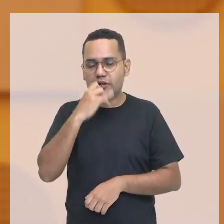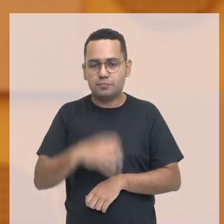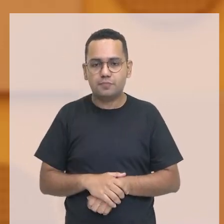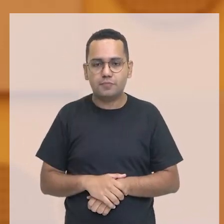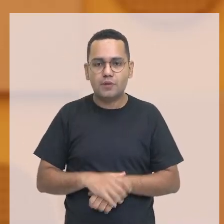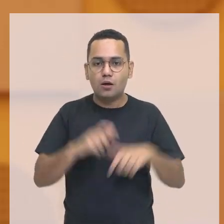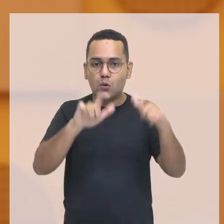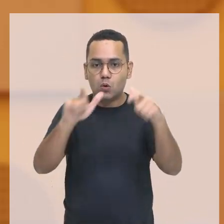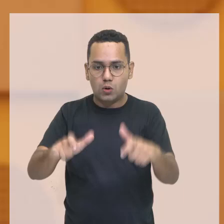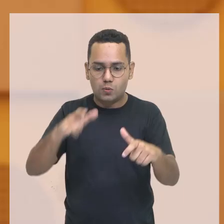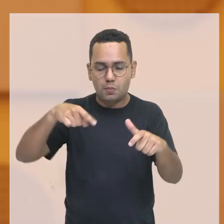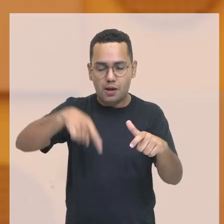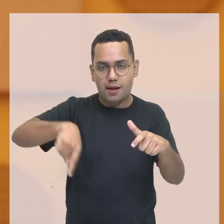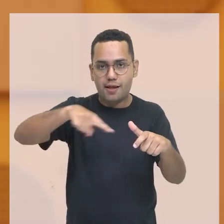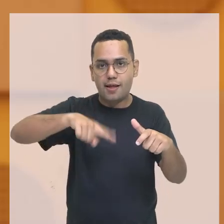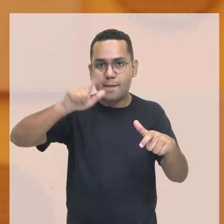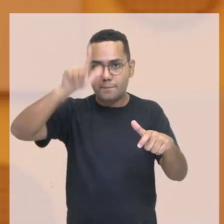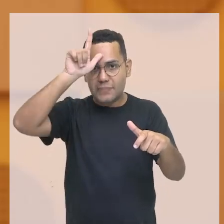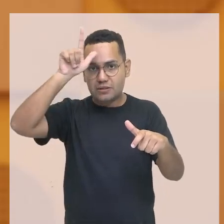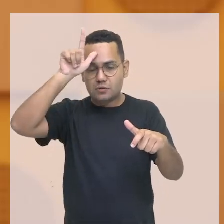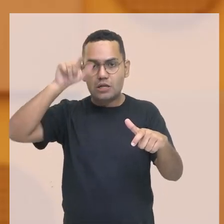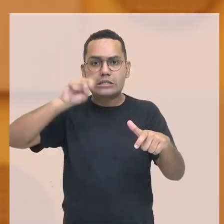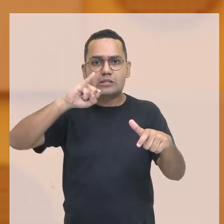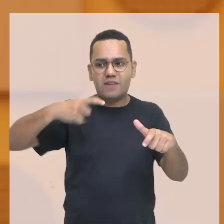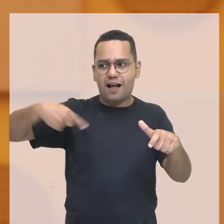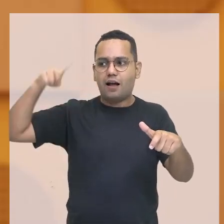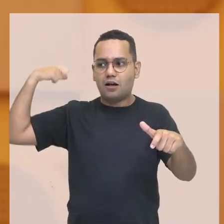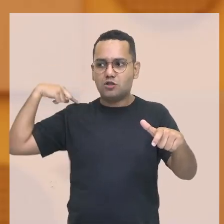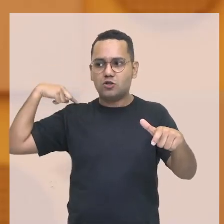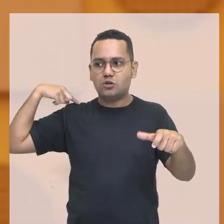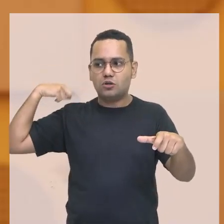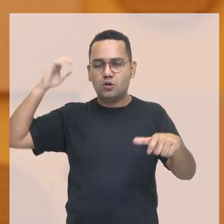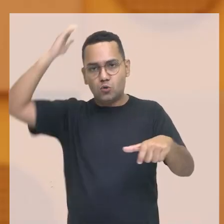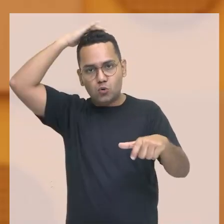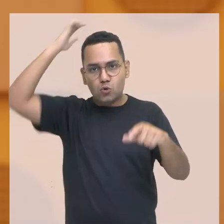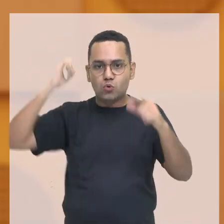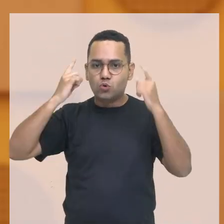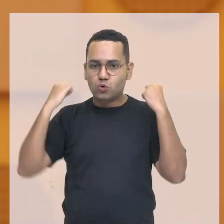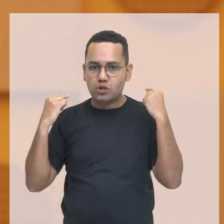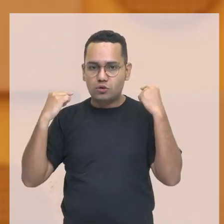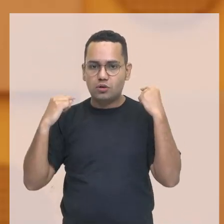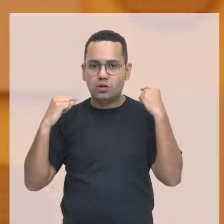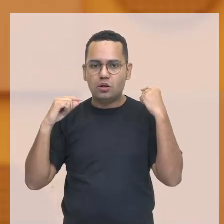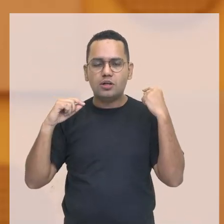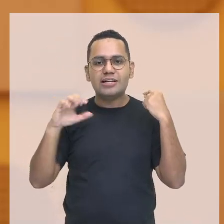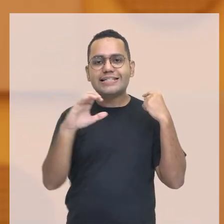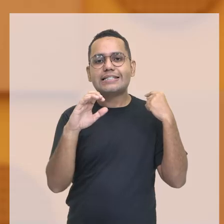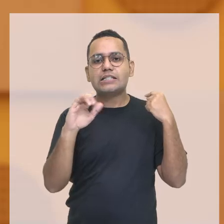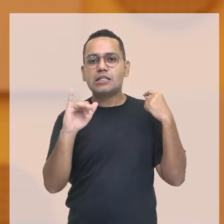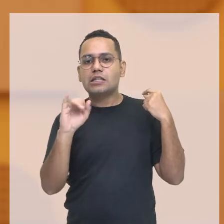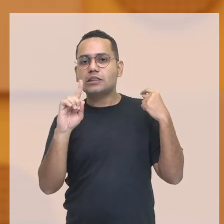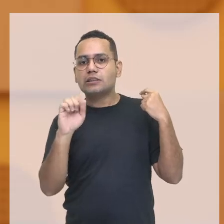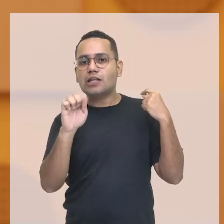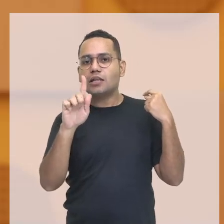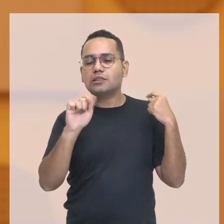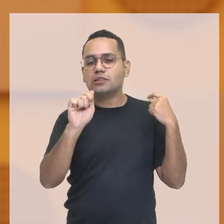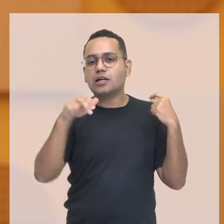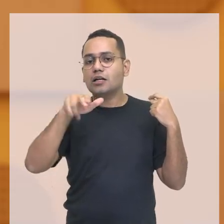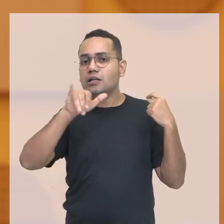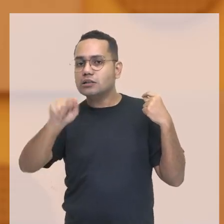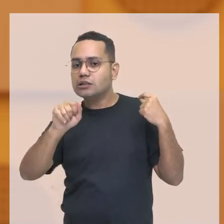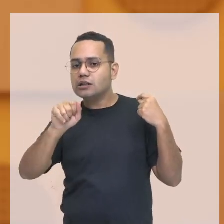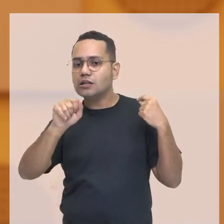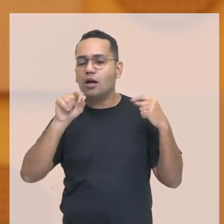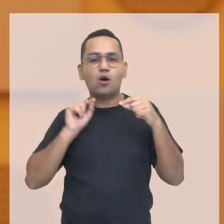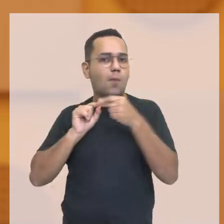Alemanha tivesse um antepassado judeu, automaticamente eles teriam ali essa cidadania, vamos dizer assim, essa característica